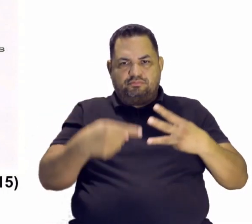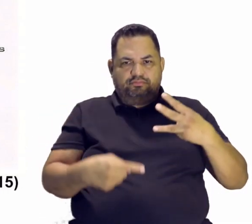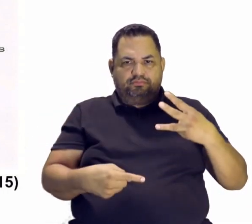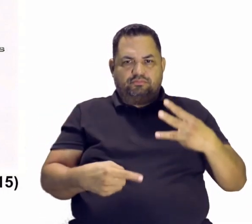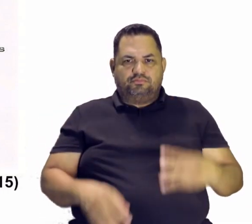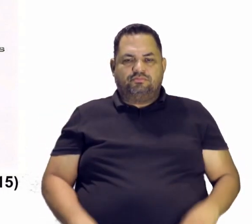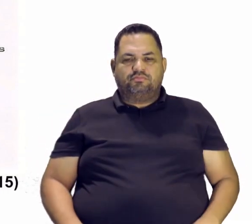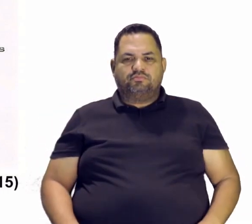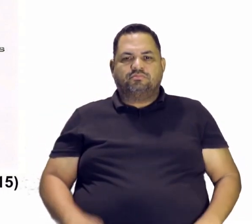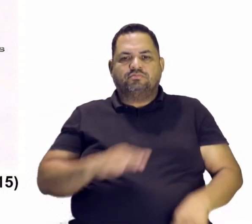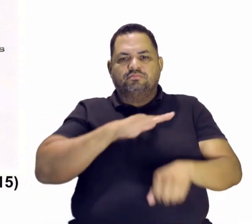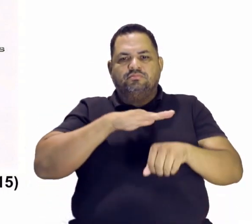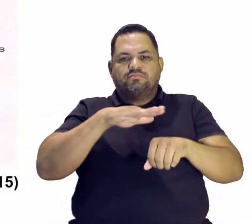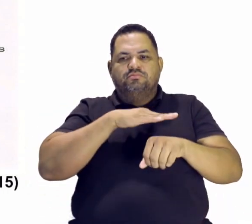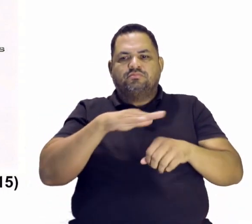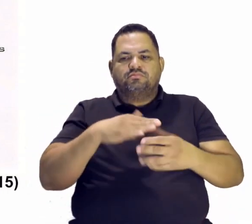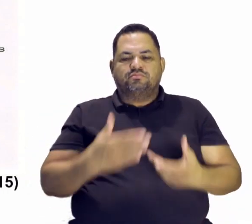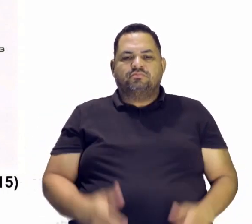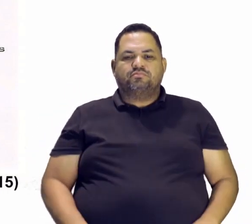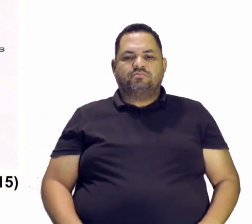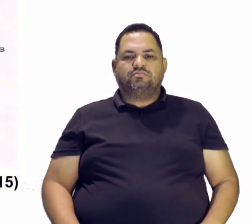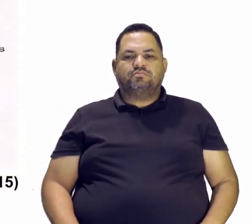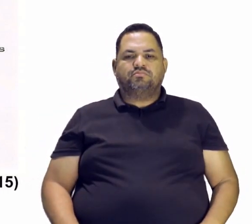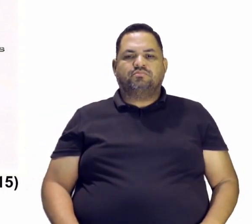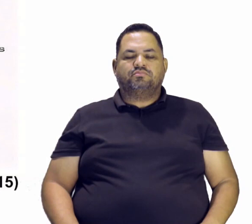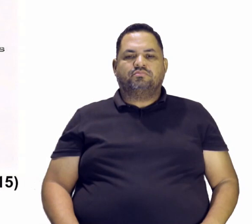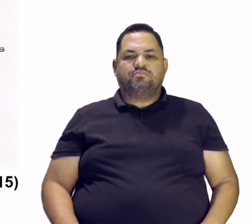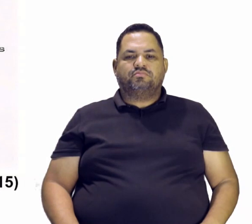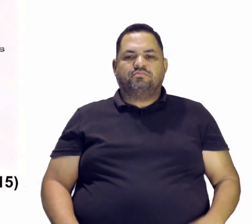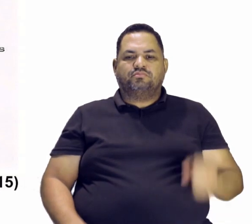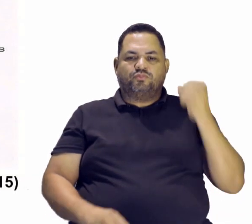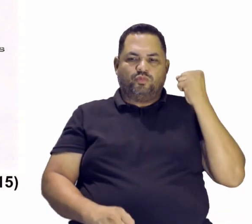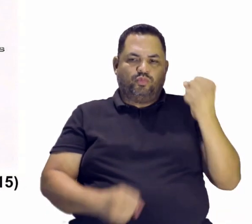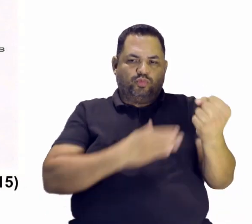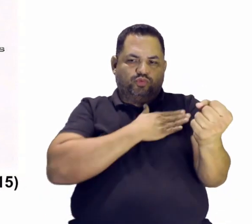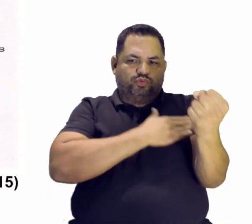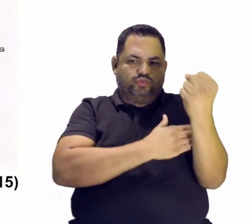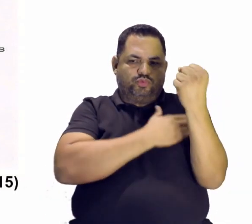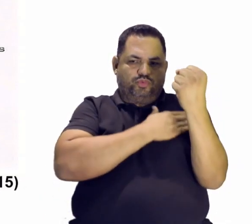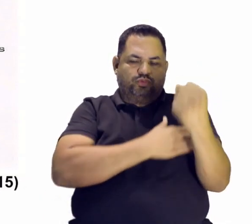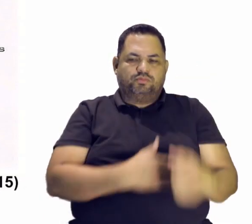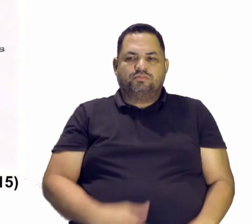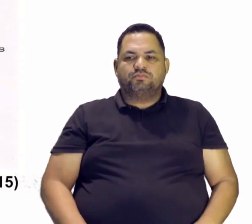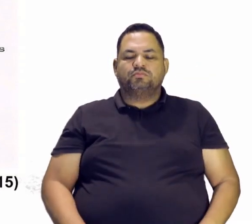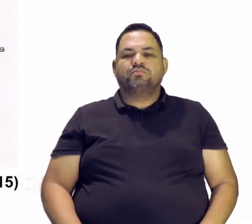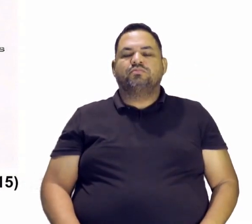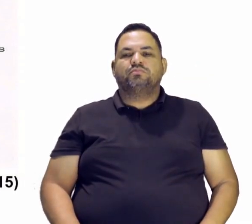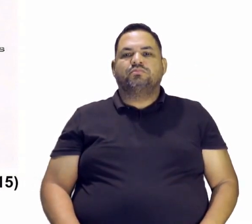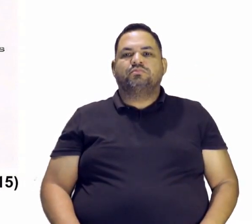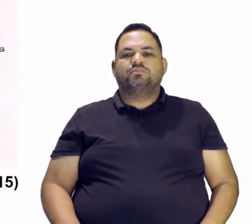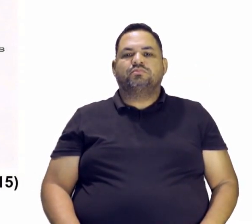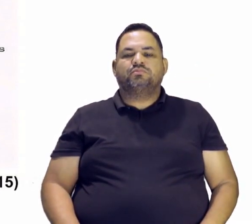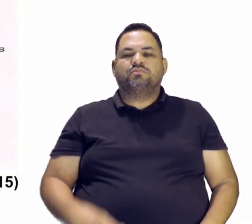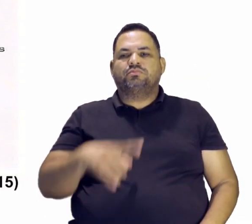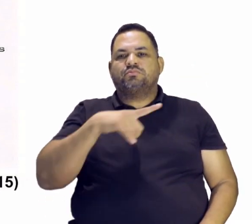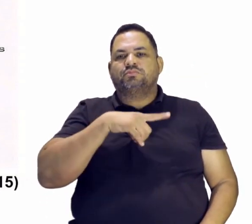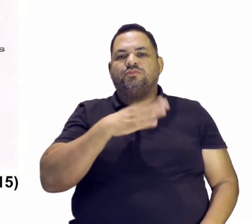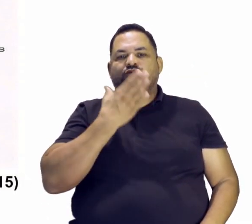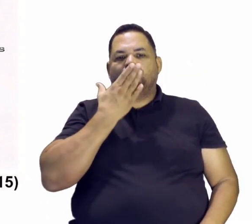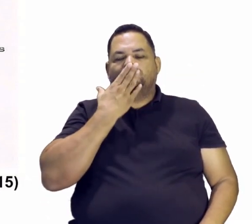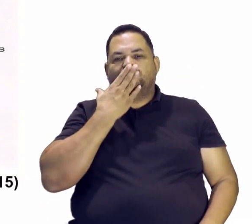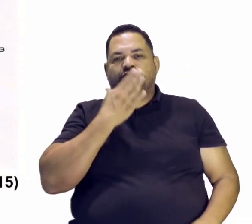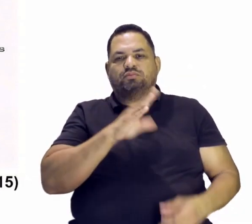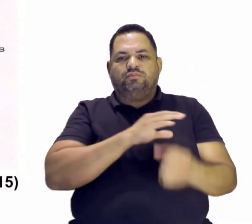as camadas aí, né, vamos chamar, do músculo, ok? E aí nós temos alguns tipos de músculos que a